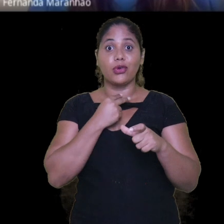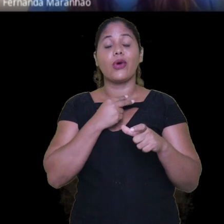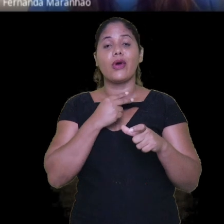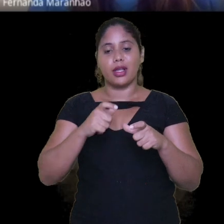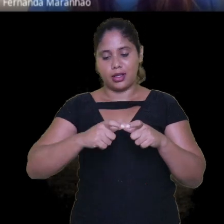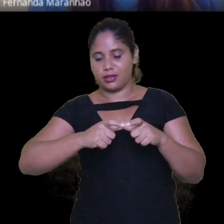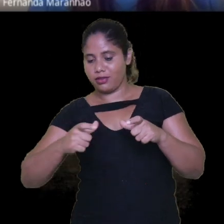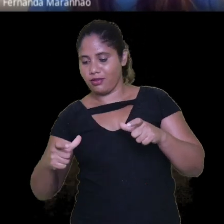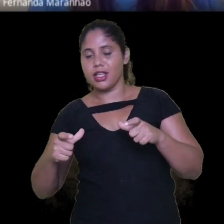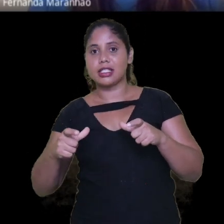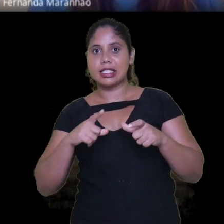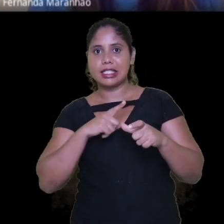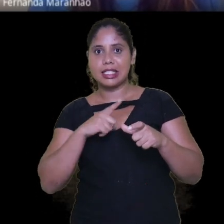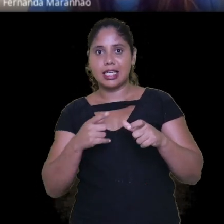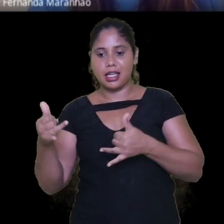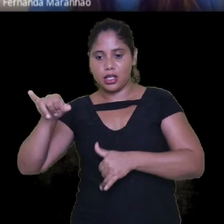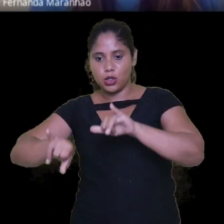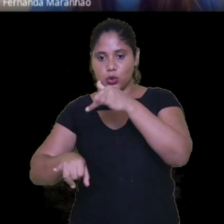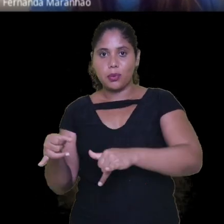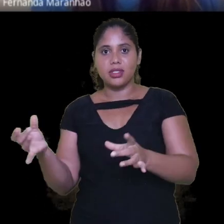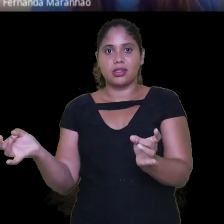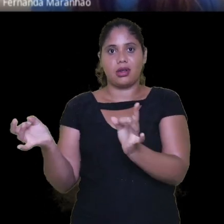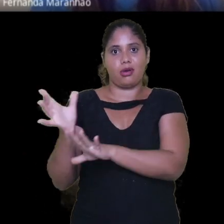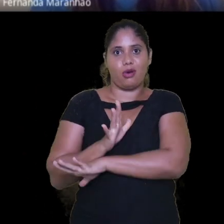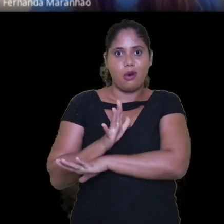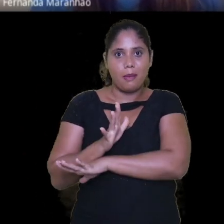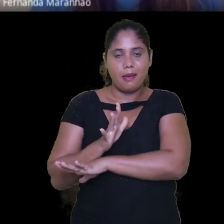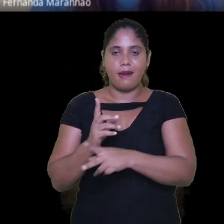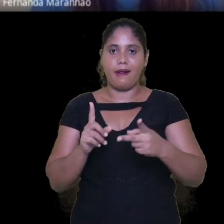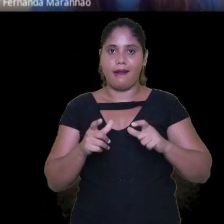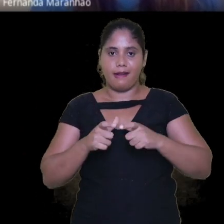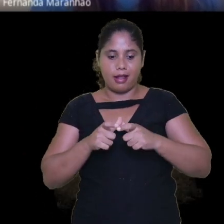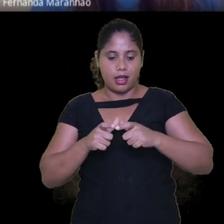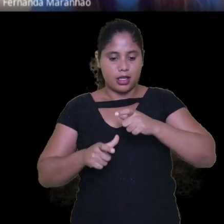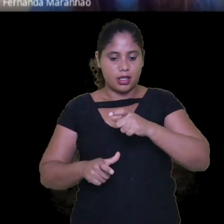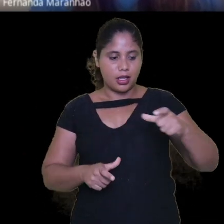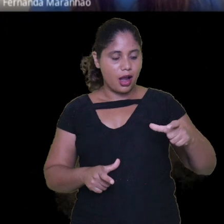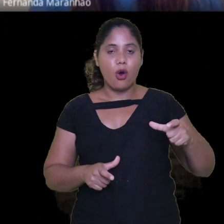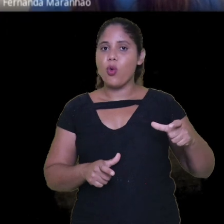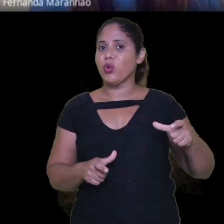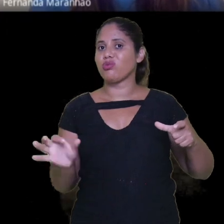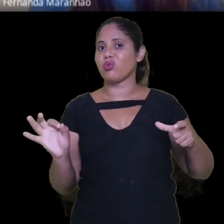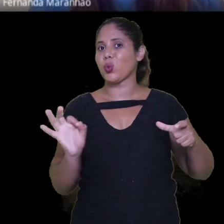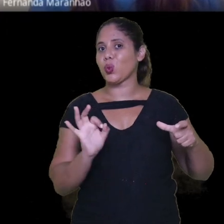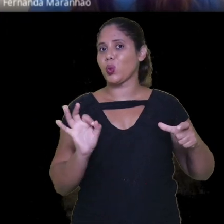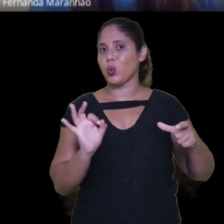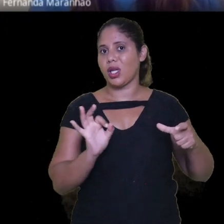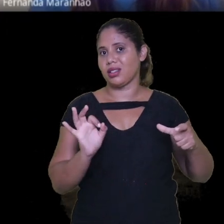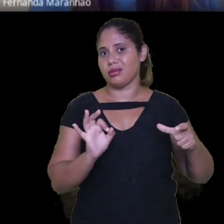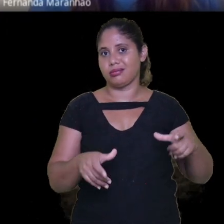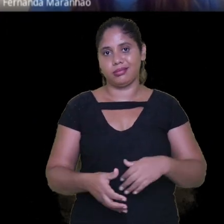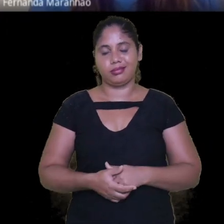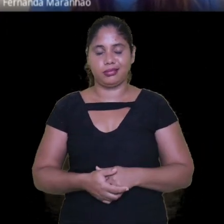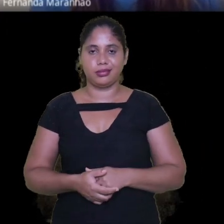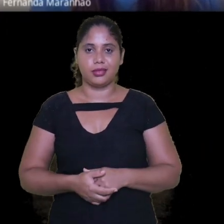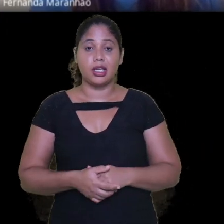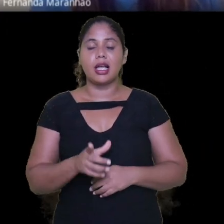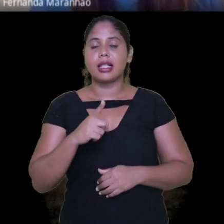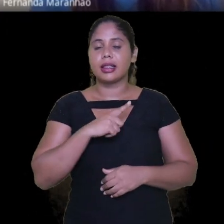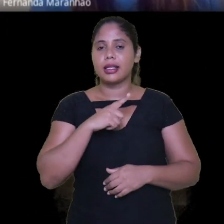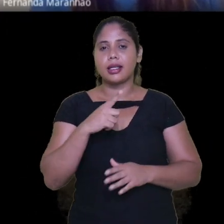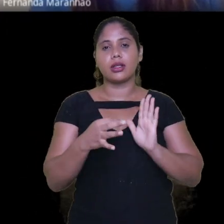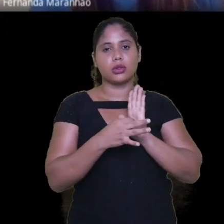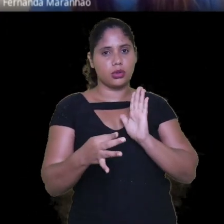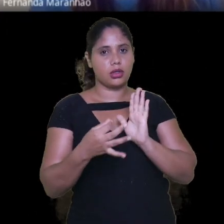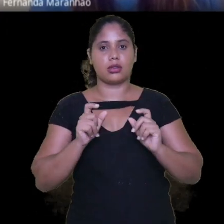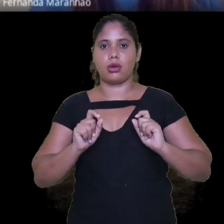não desenvolvimento da insuficiência placentária e o mecanismo dessas drogas ajudam a placentação, a segunda onda